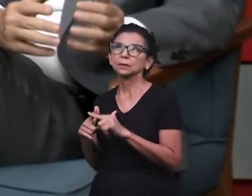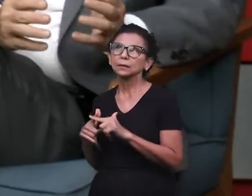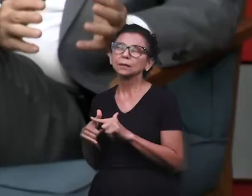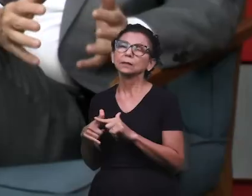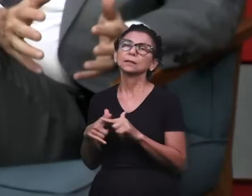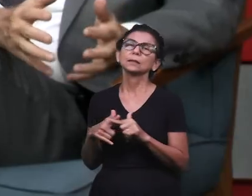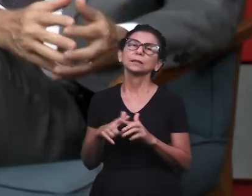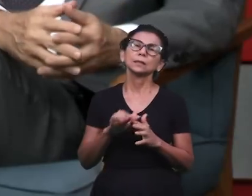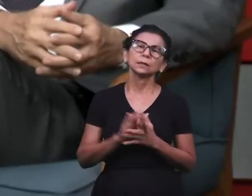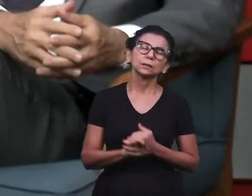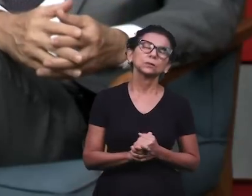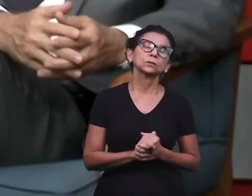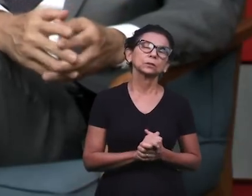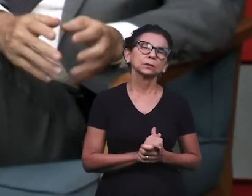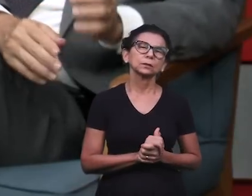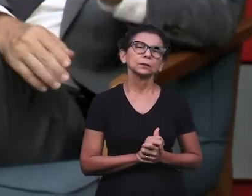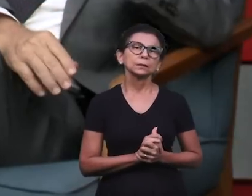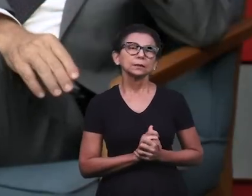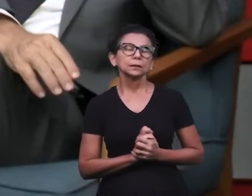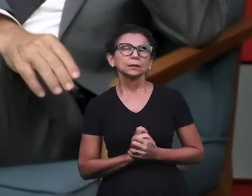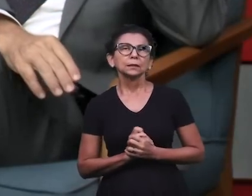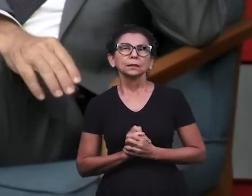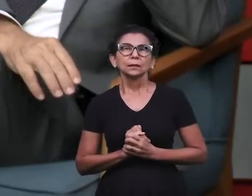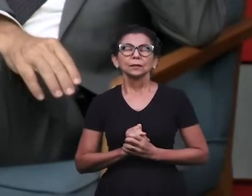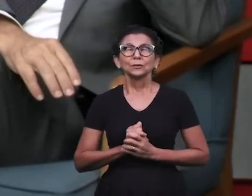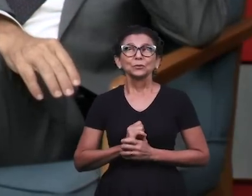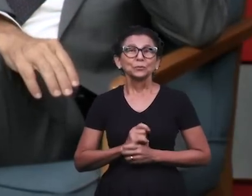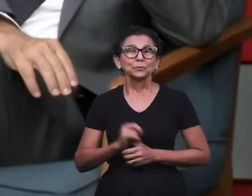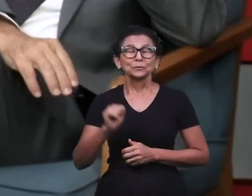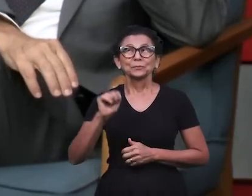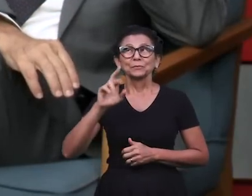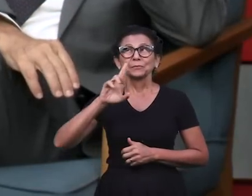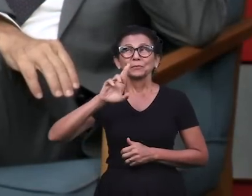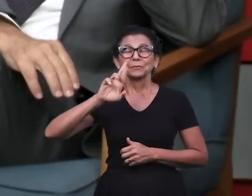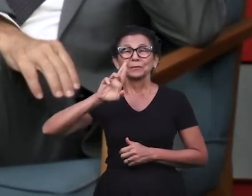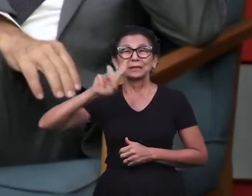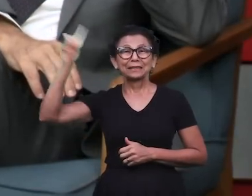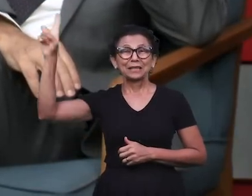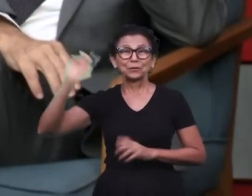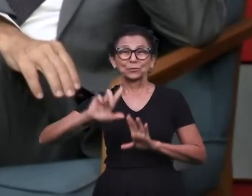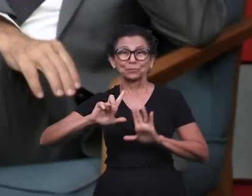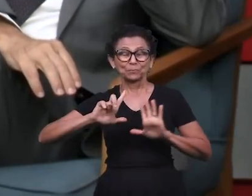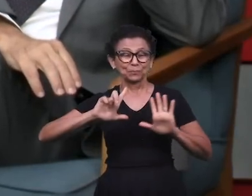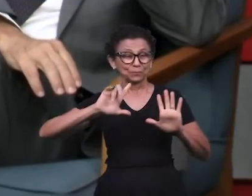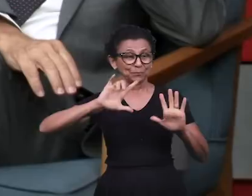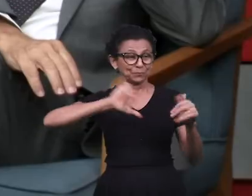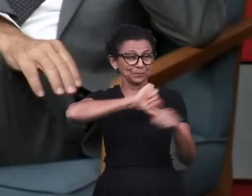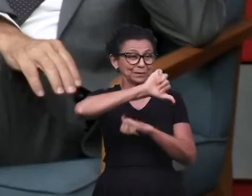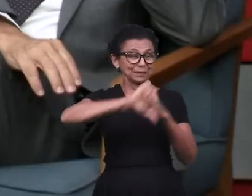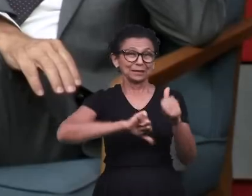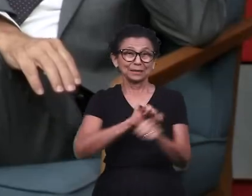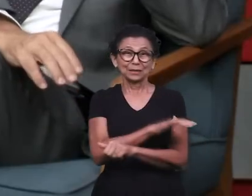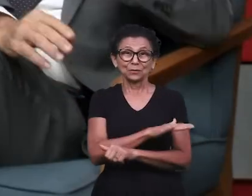Depois, começou a frequentar. Deus operou uma transformação tão grande nesse homem,